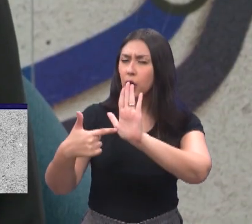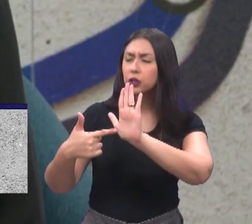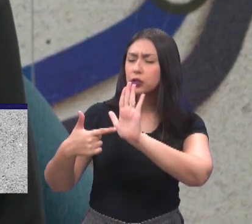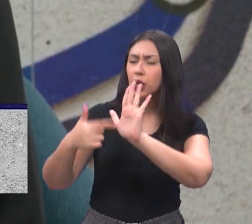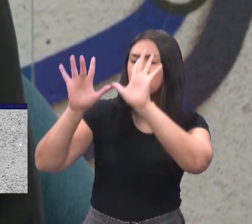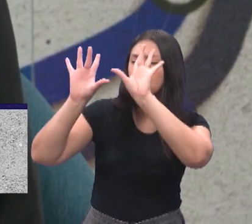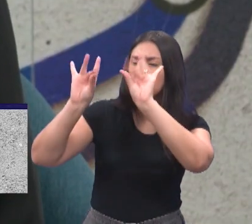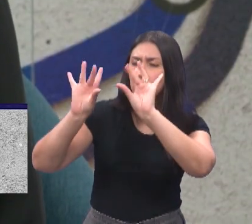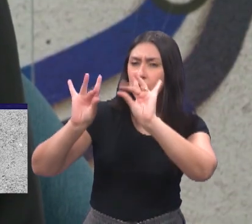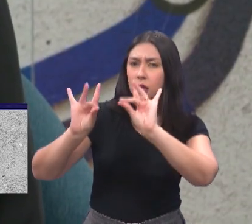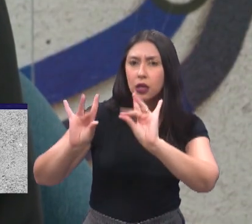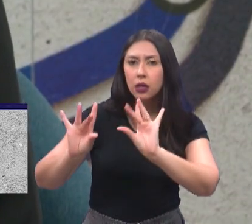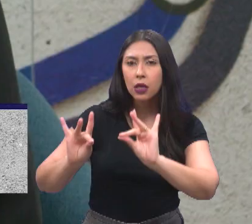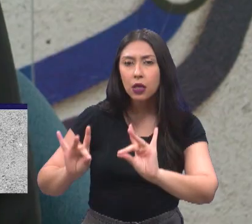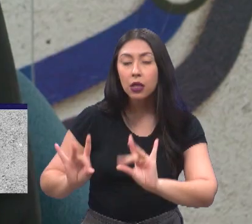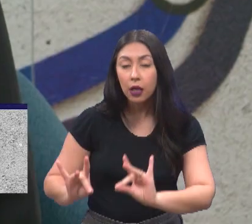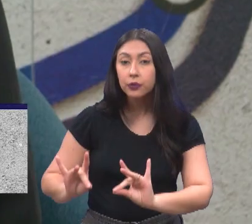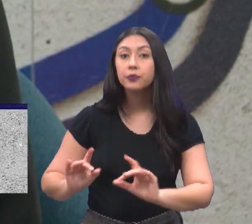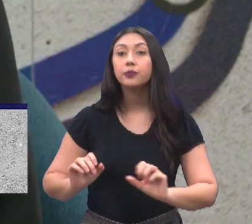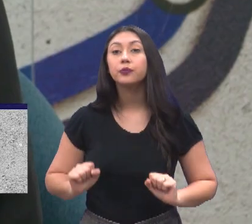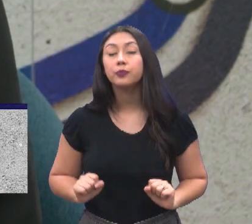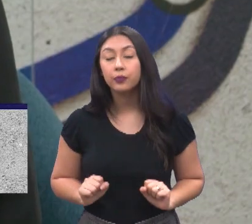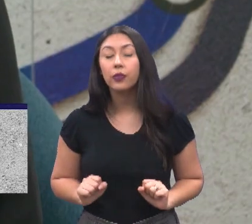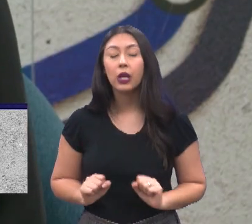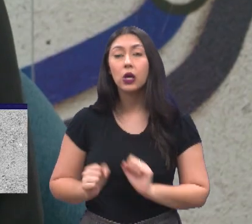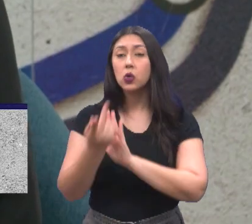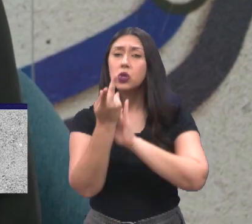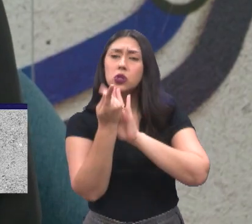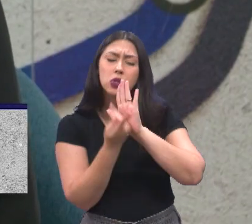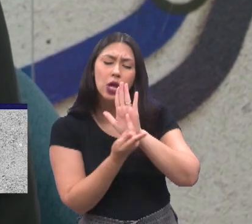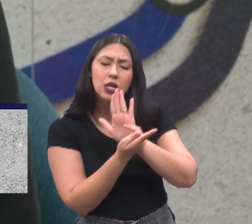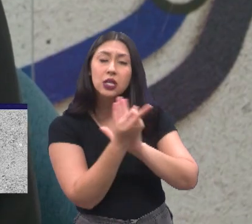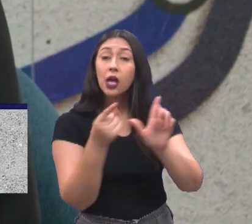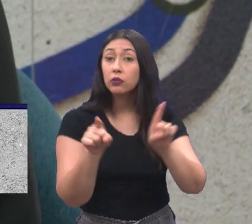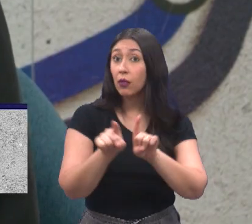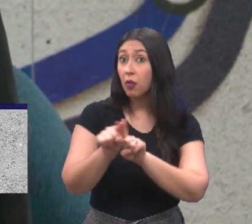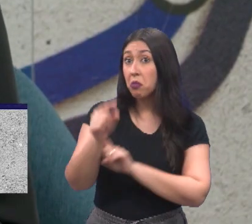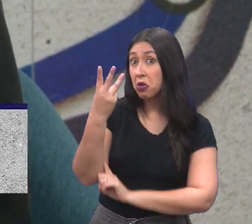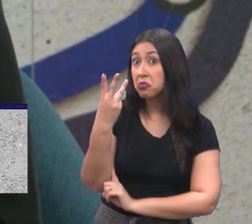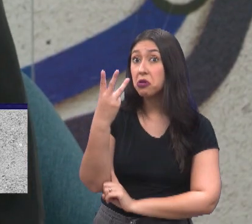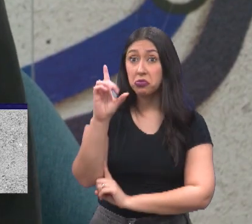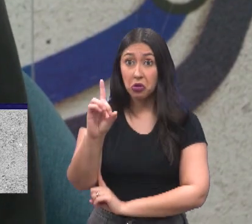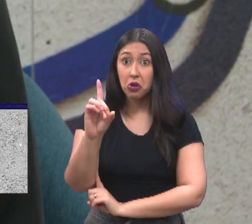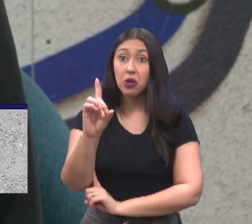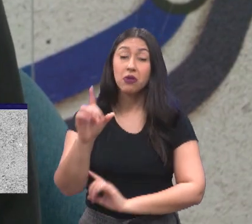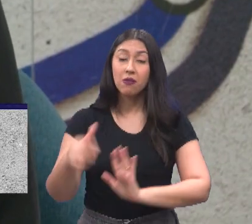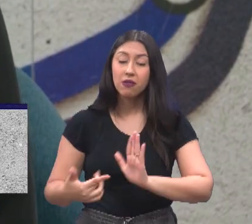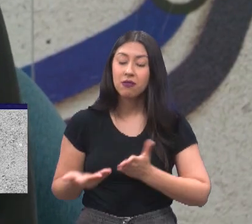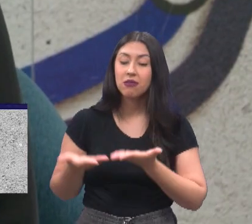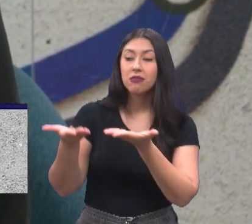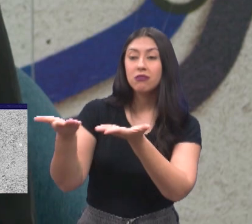peça, como se vai ser produzida, com desenhos tridimensionais, e aí ele entrega isso para o